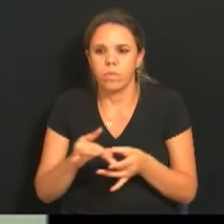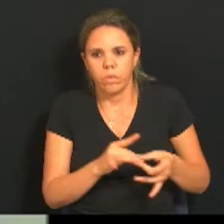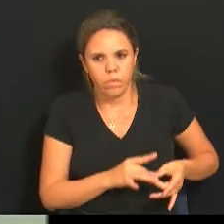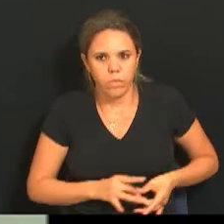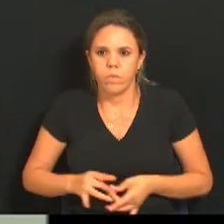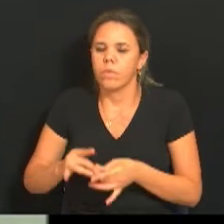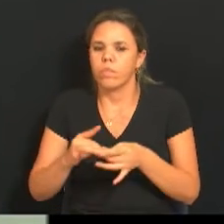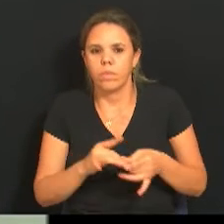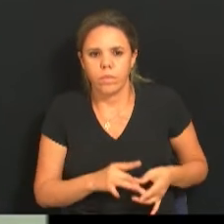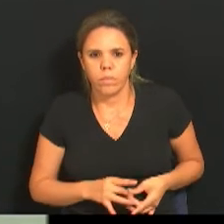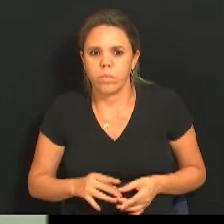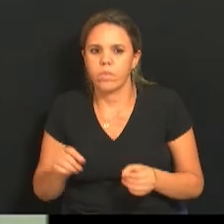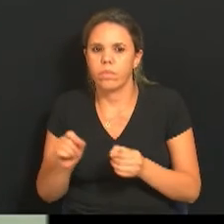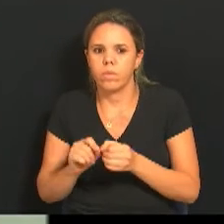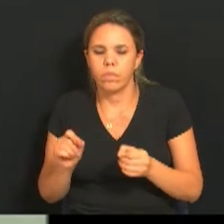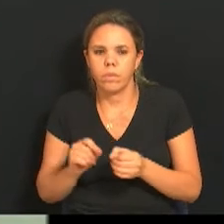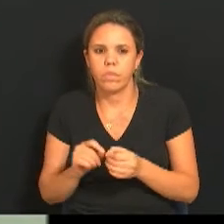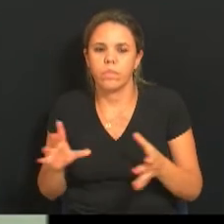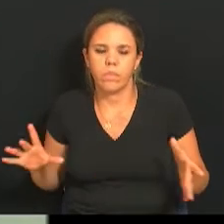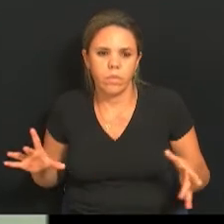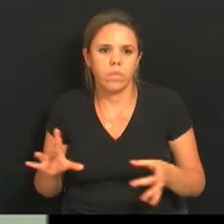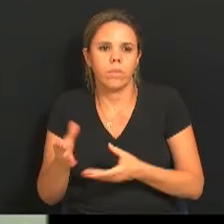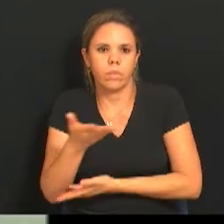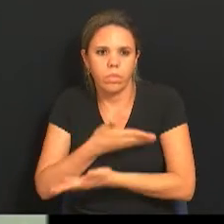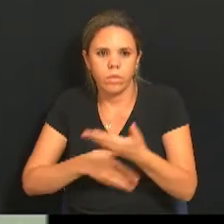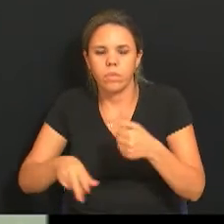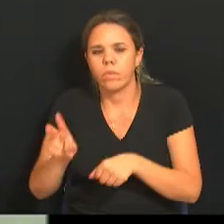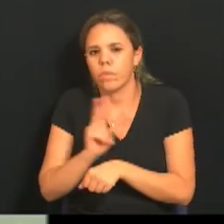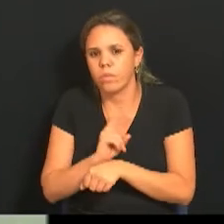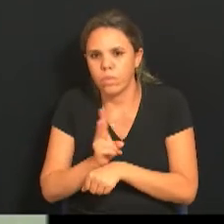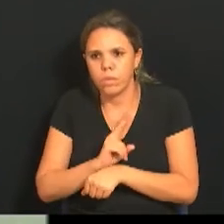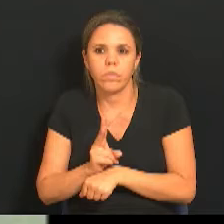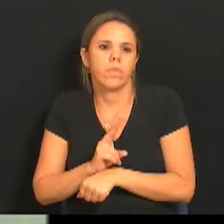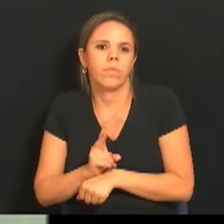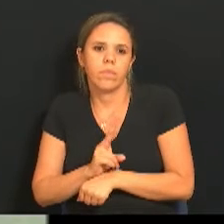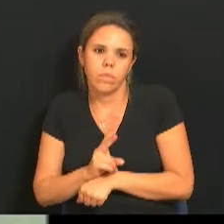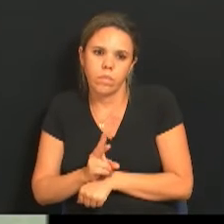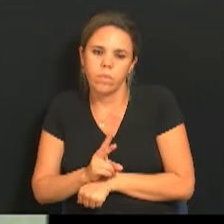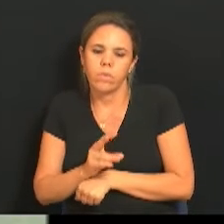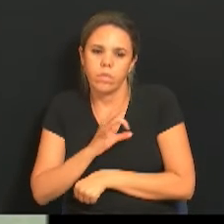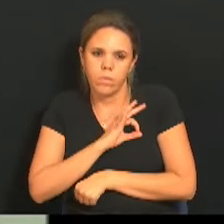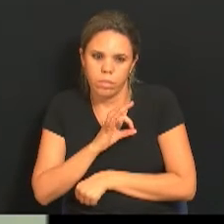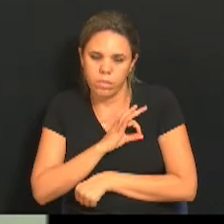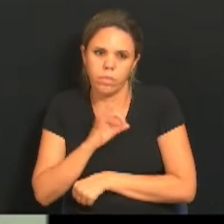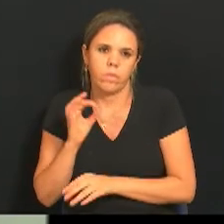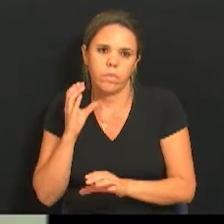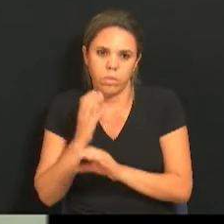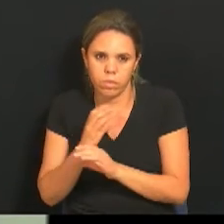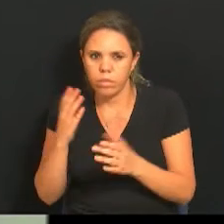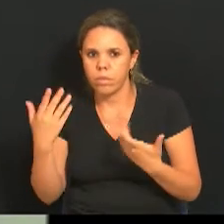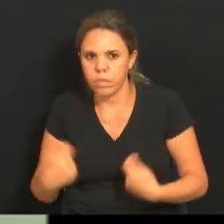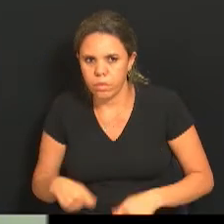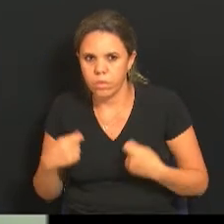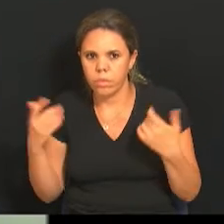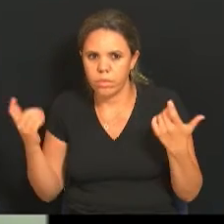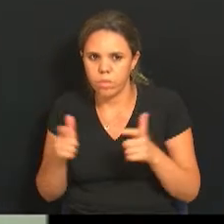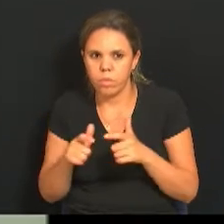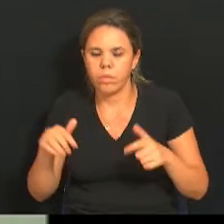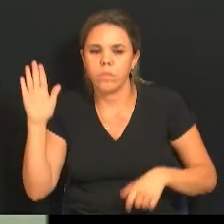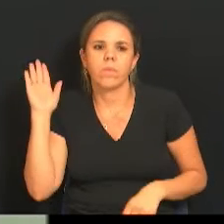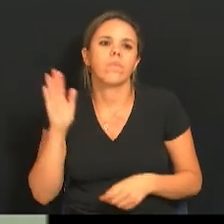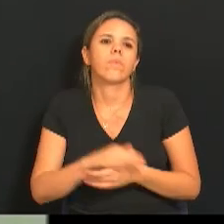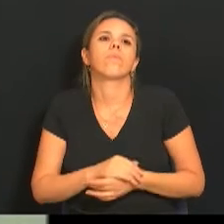é o que a gente tem feito muito em parceria com a Guarda, com a Polícia Civil e com a Polícia Militar. Eu acho que a gente precisa engrossar esse caldo,